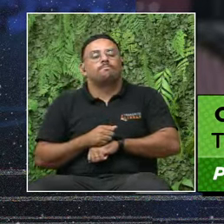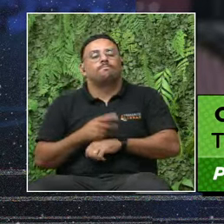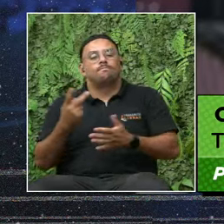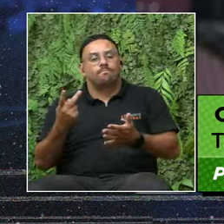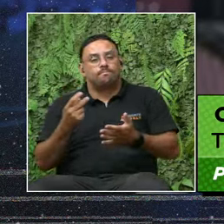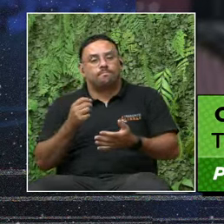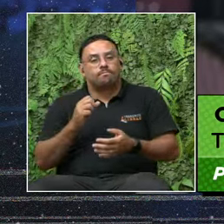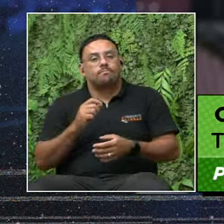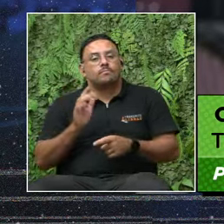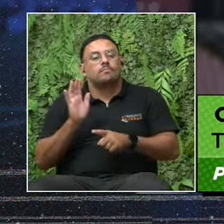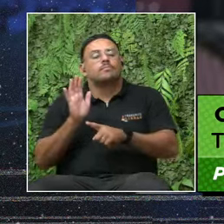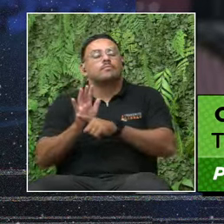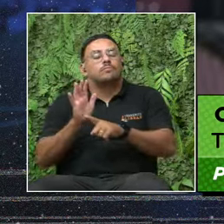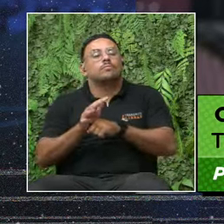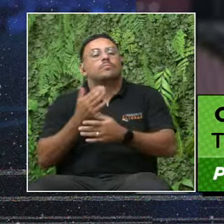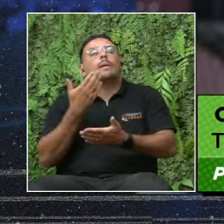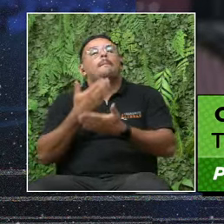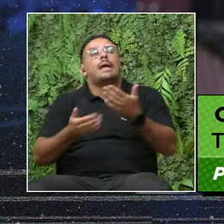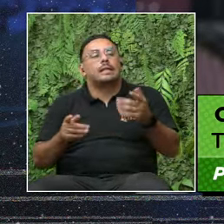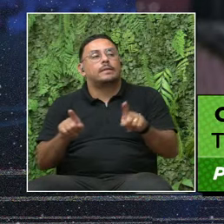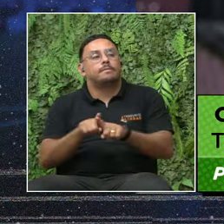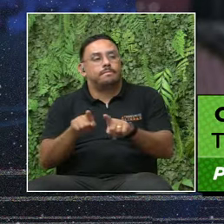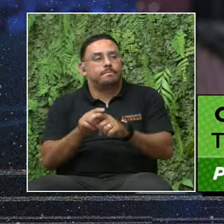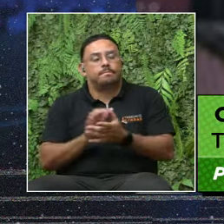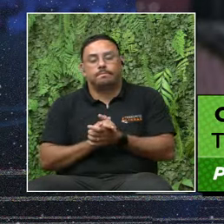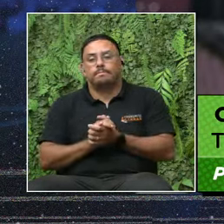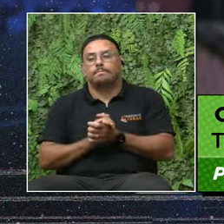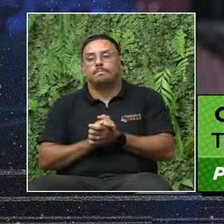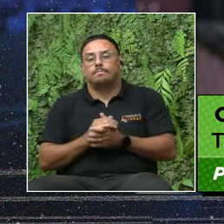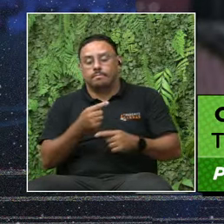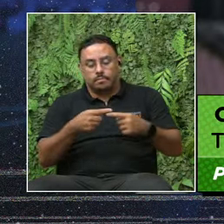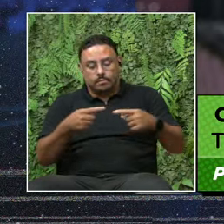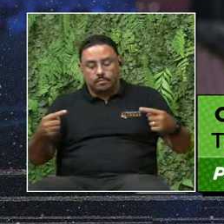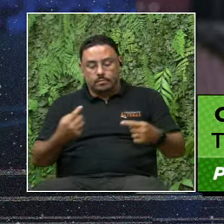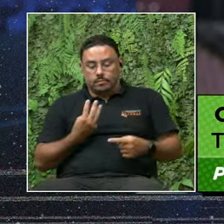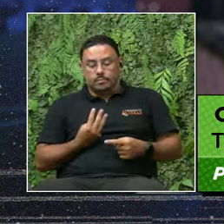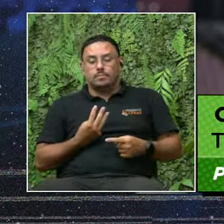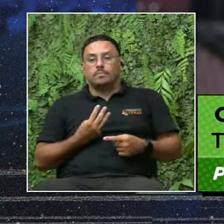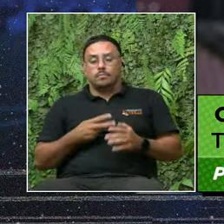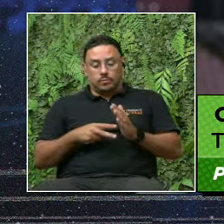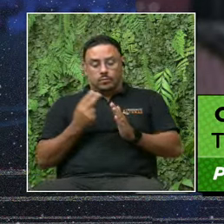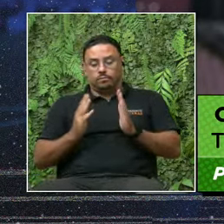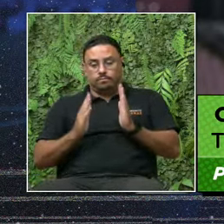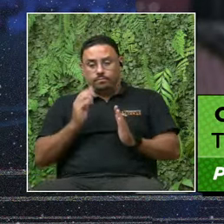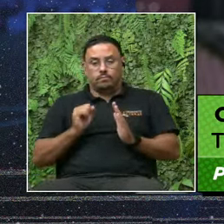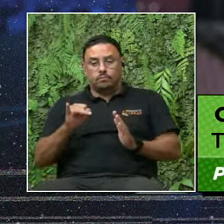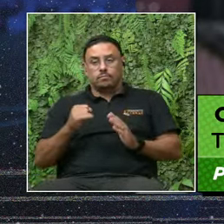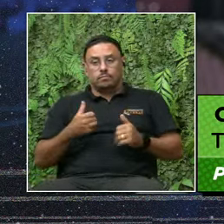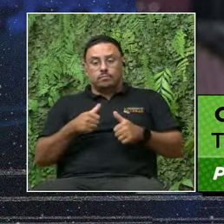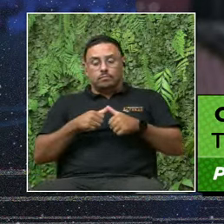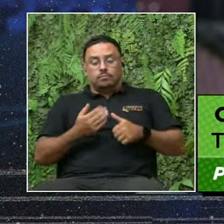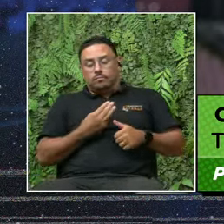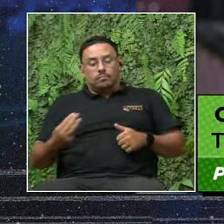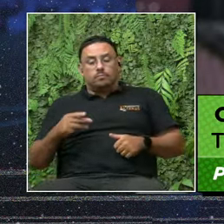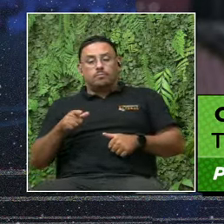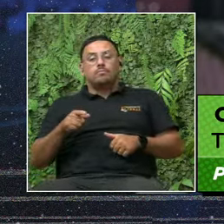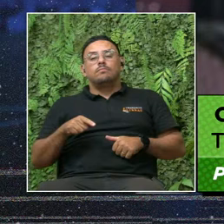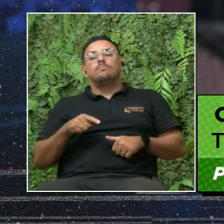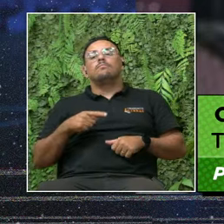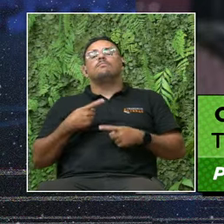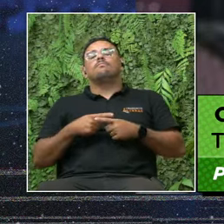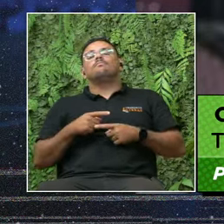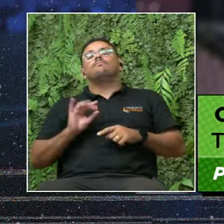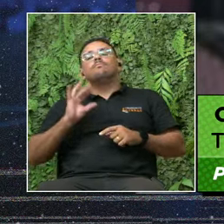para essa derrota do Cruzeiro e quando você fala que a linha de três funcionou lá no segundo tempo se ela era a solução por você acabou